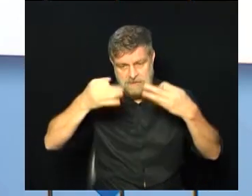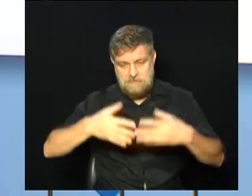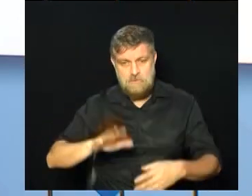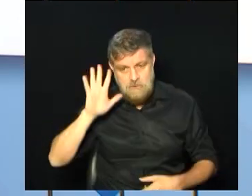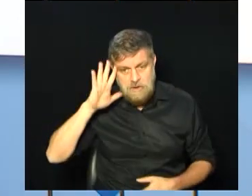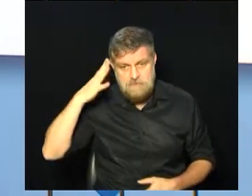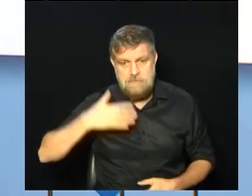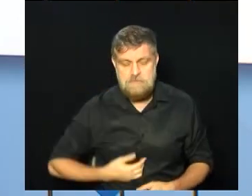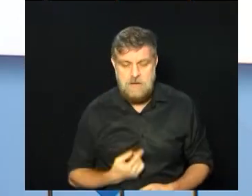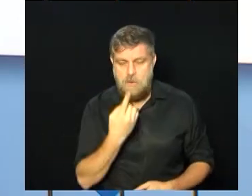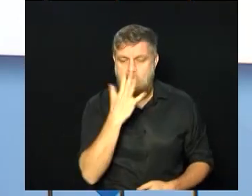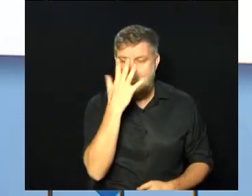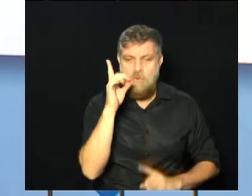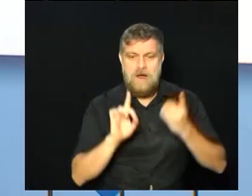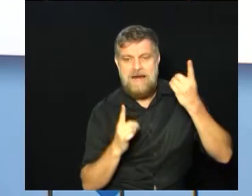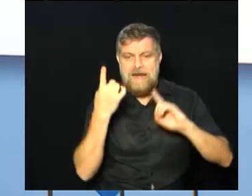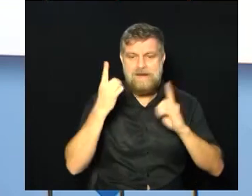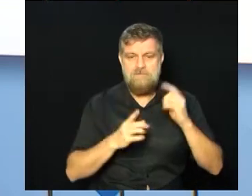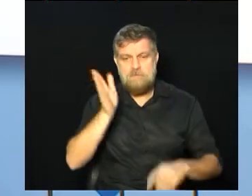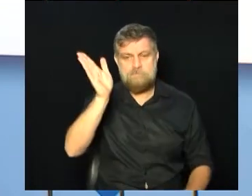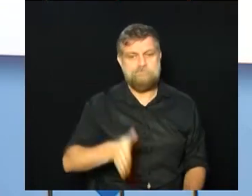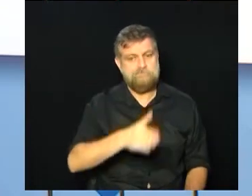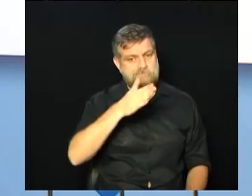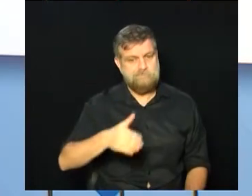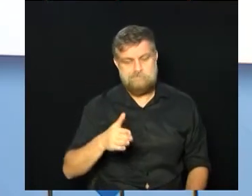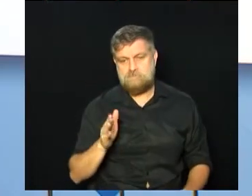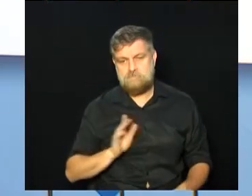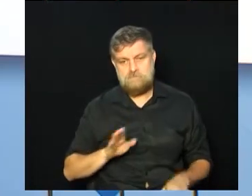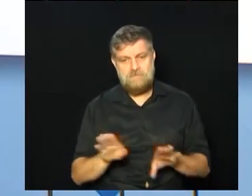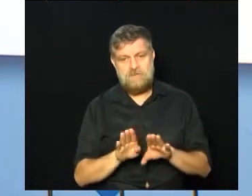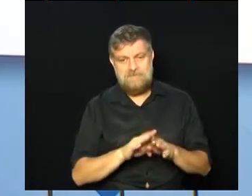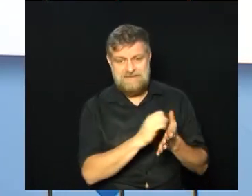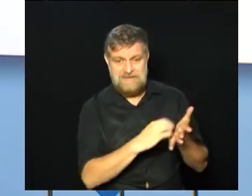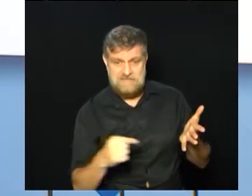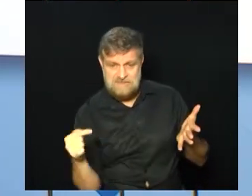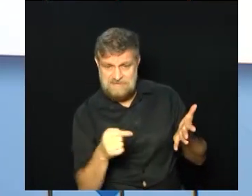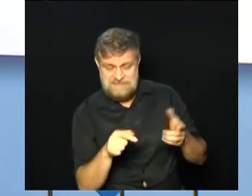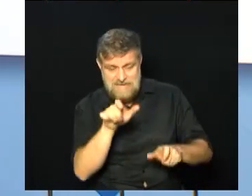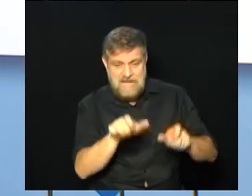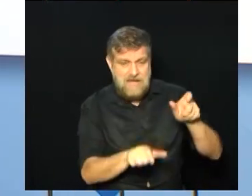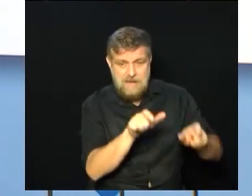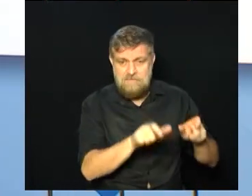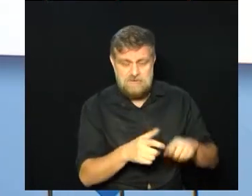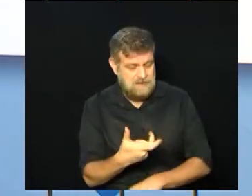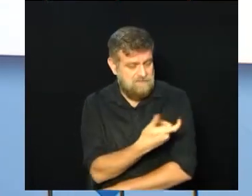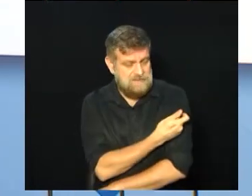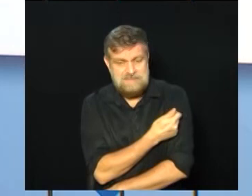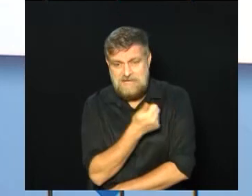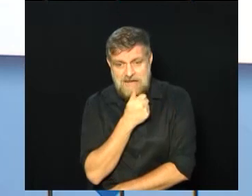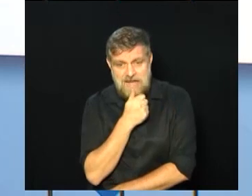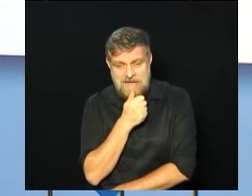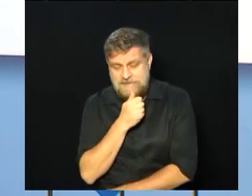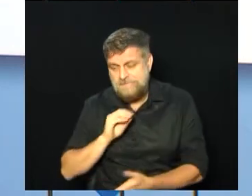cancelamento oficial do Carnaval e criticou atividades que estão acontecendo sem que as pessoas estejam vacinadas contra